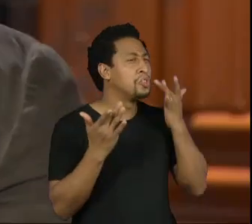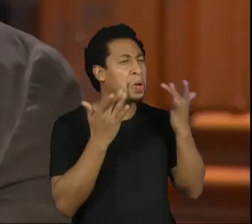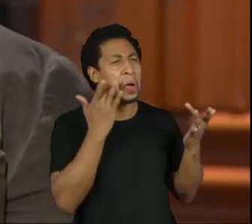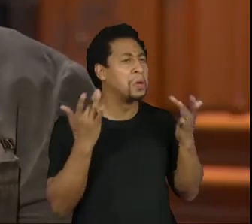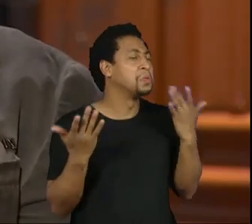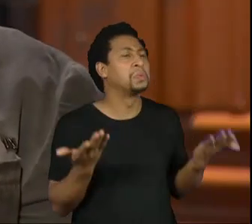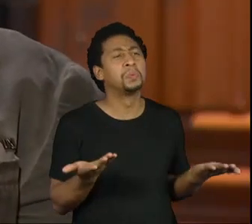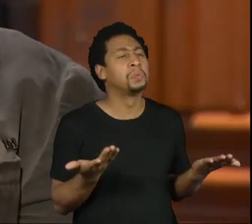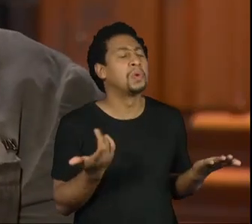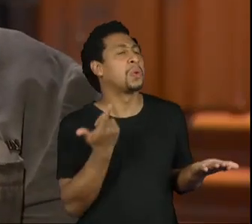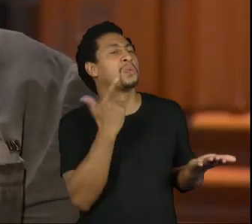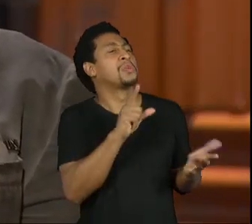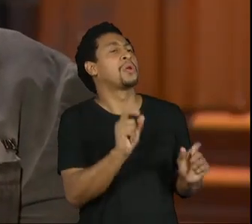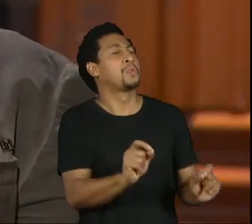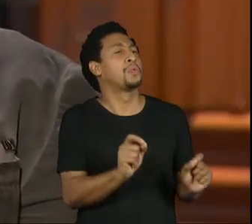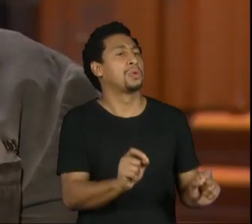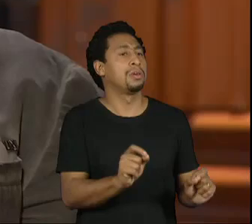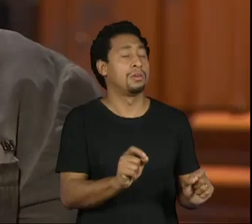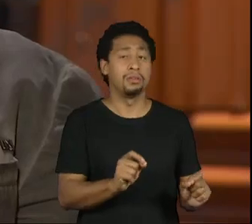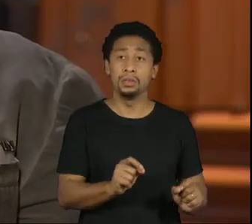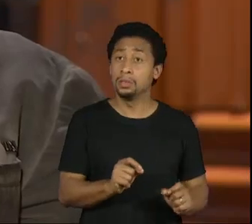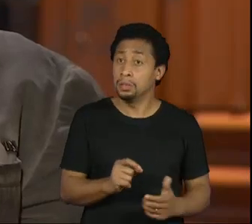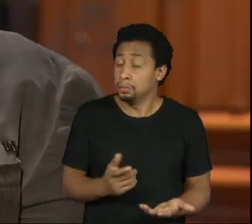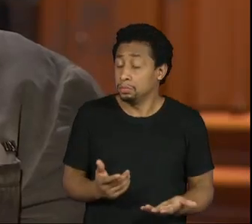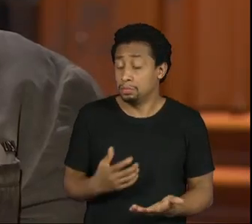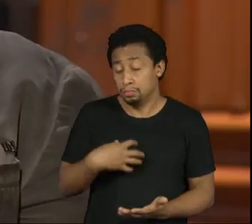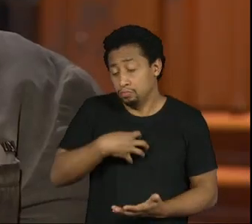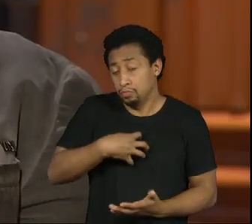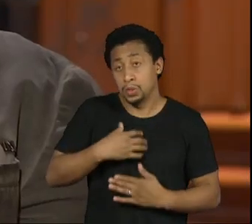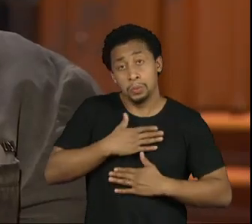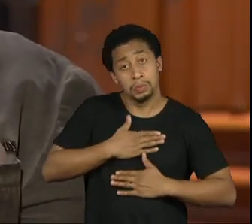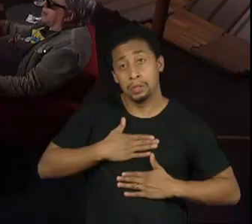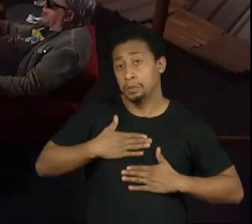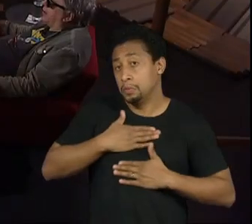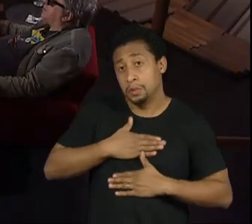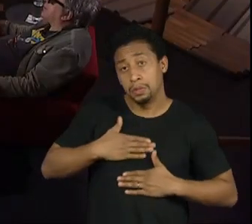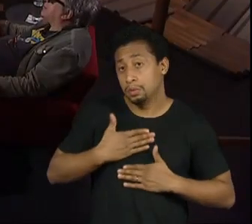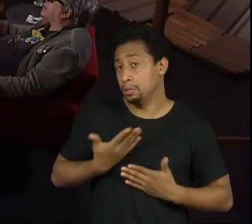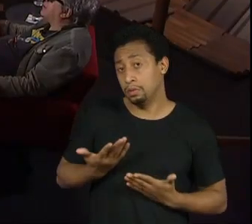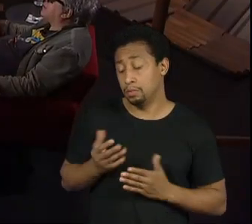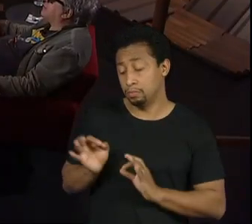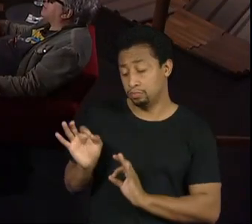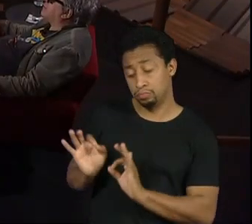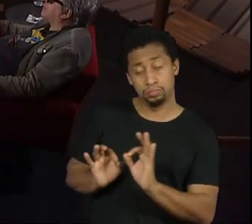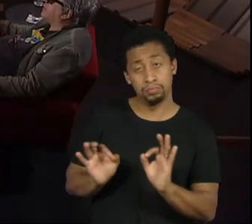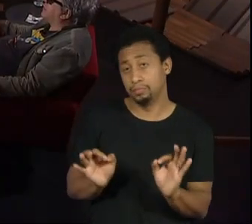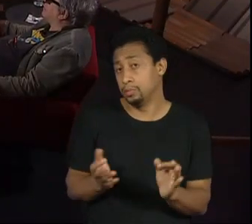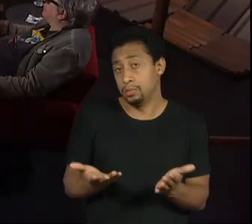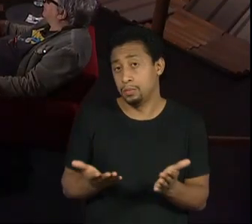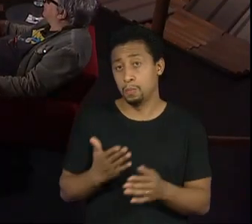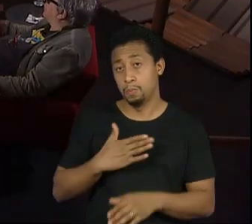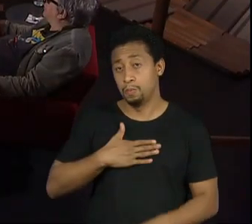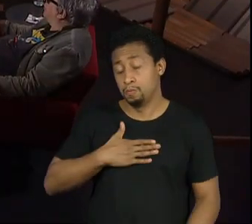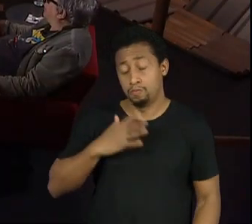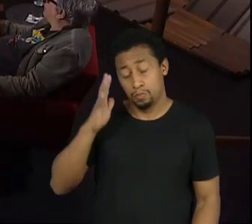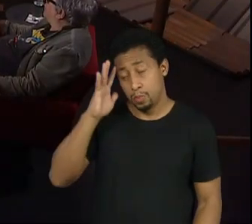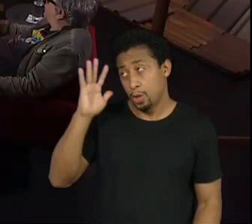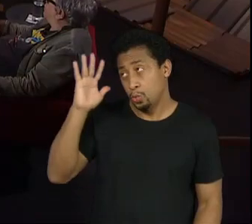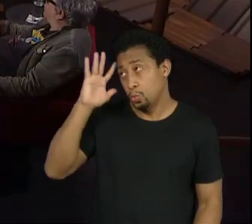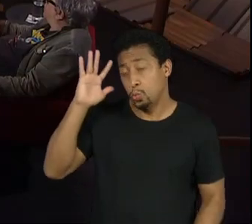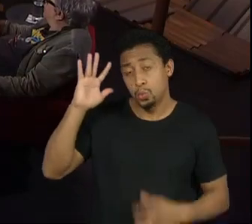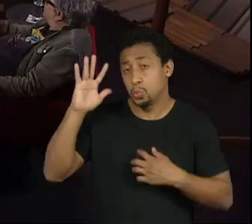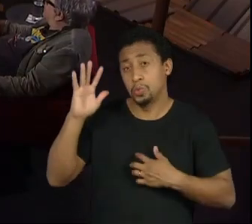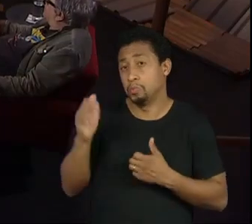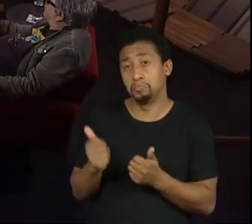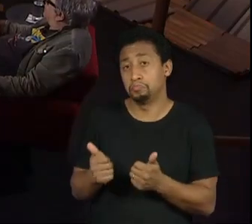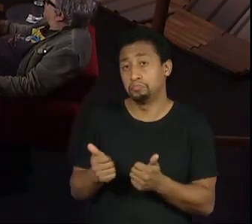a vida Total satisfação tá fazendo depois assim realização eu me sinto bem